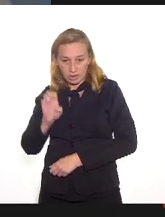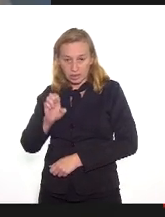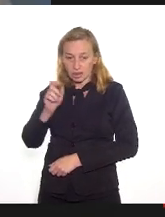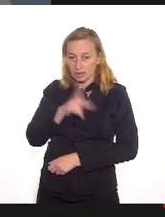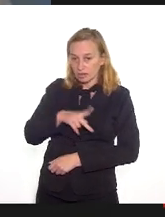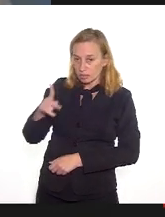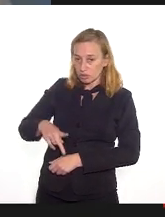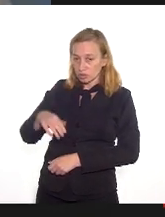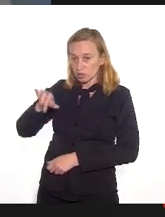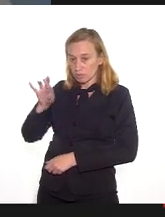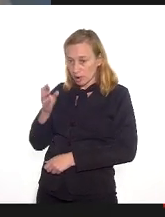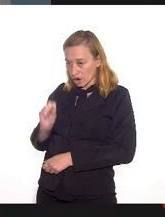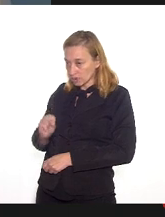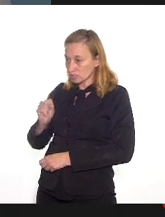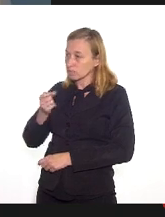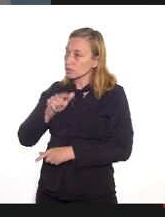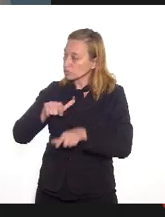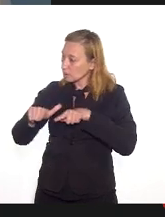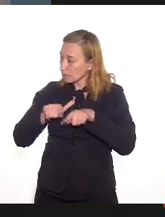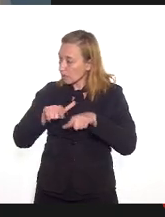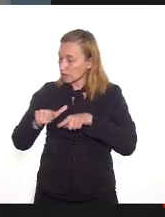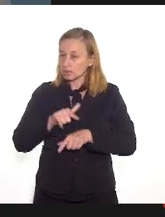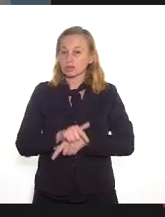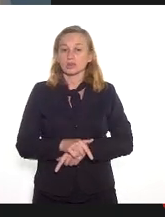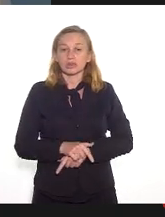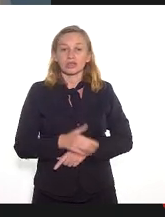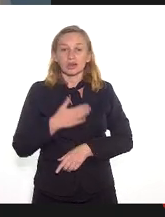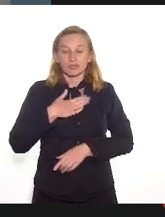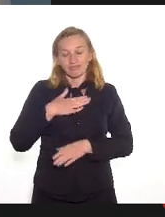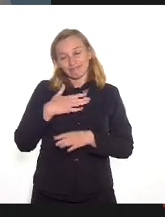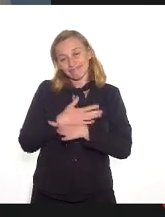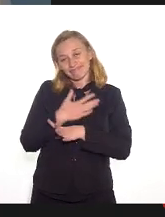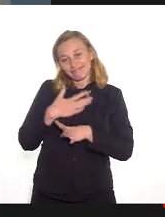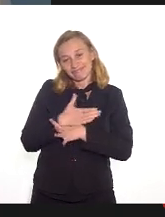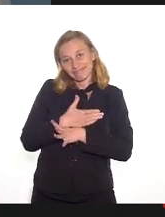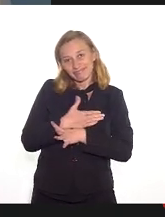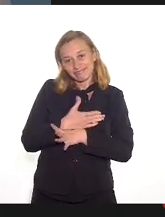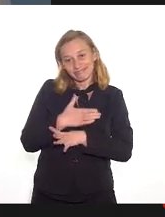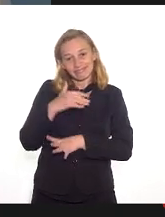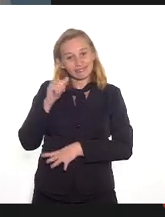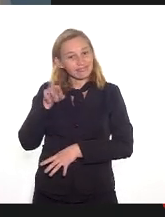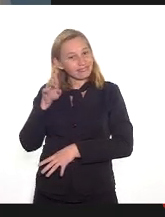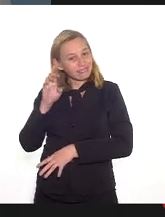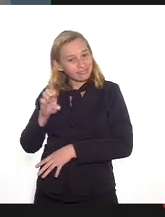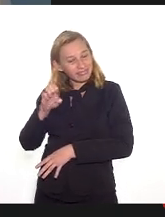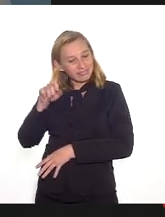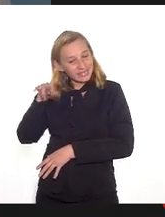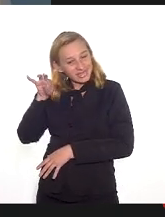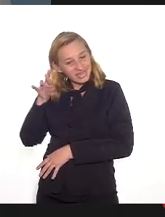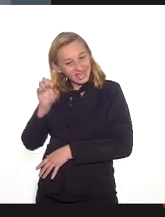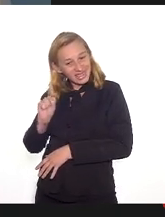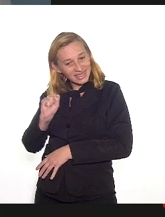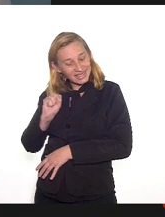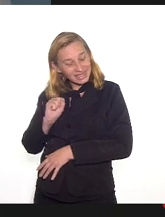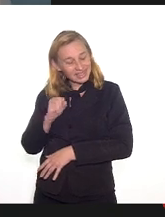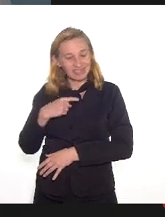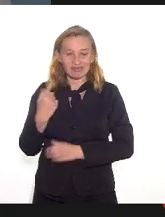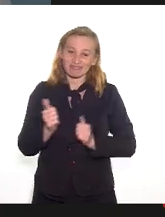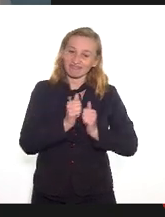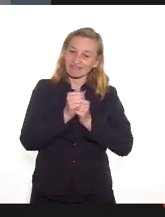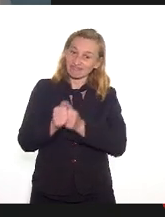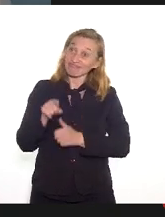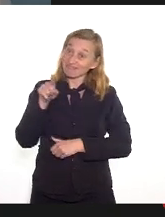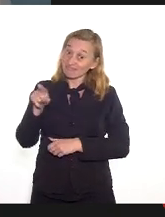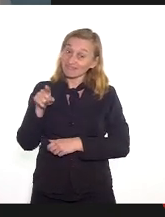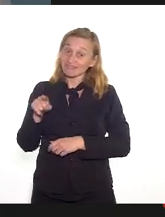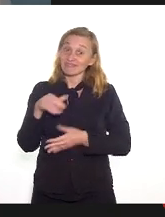Marcos Bastos, né, pelo trabalho na minha cidade, que é Angra dos Reis. A gente vem acompanhando lá a